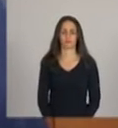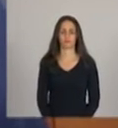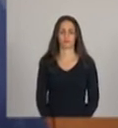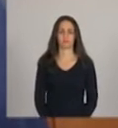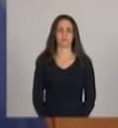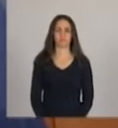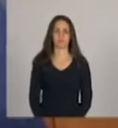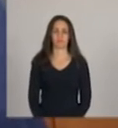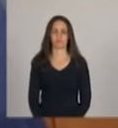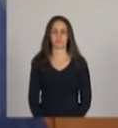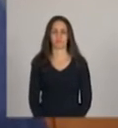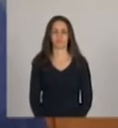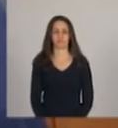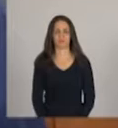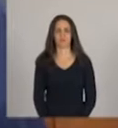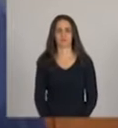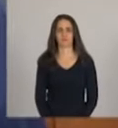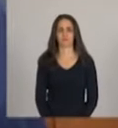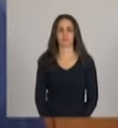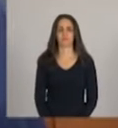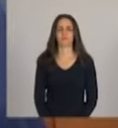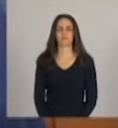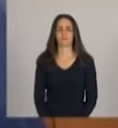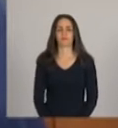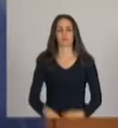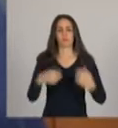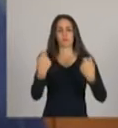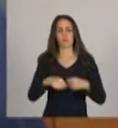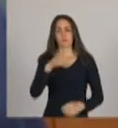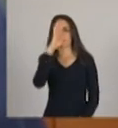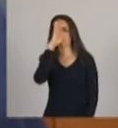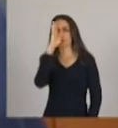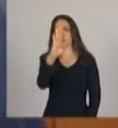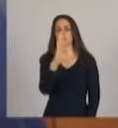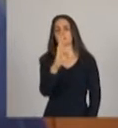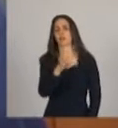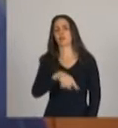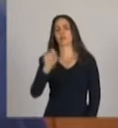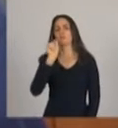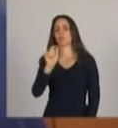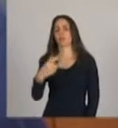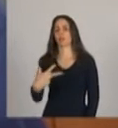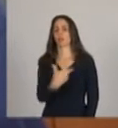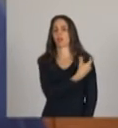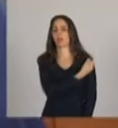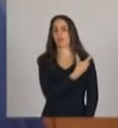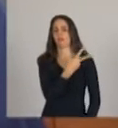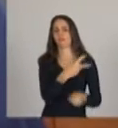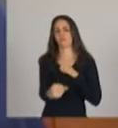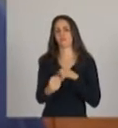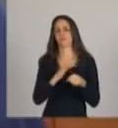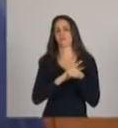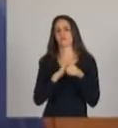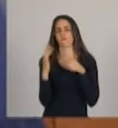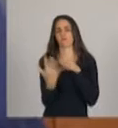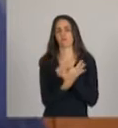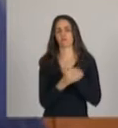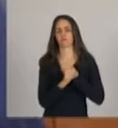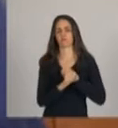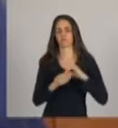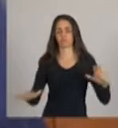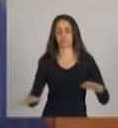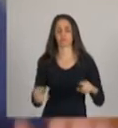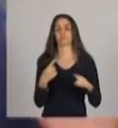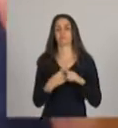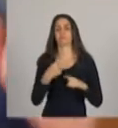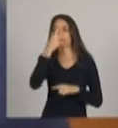Mais reconhecimento e prioridade na vacinação contra a Covid-19 para